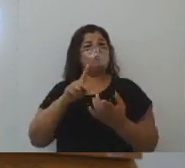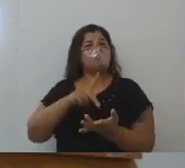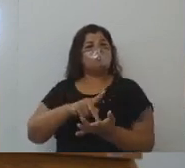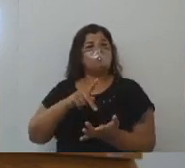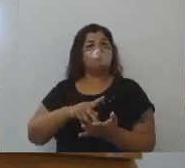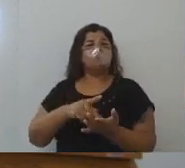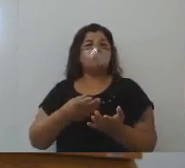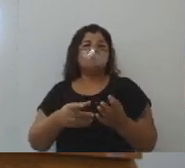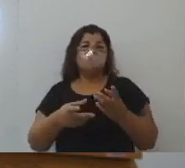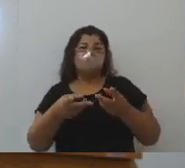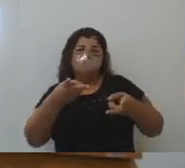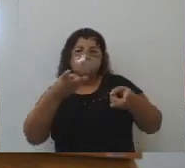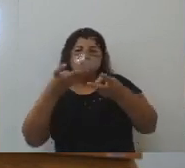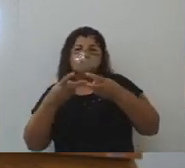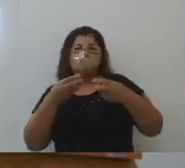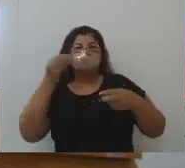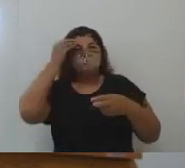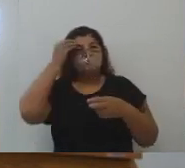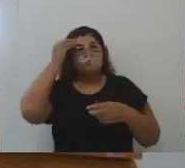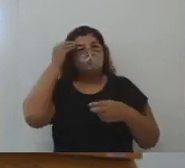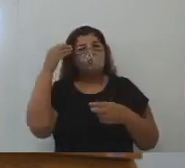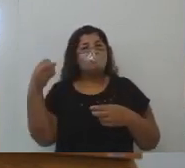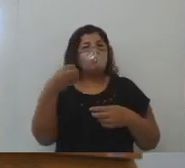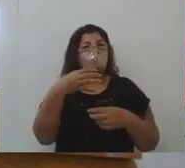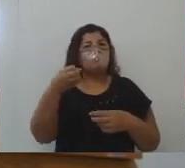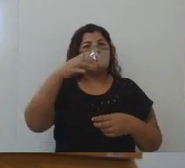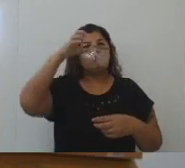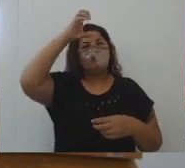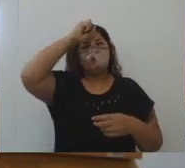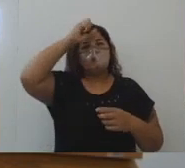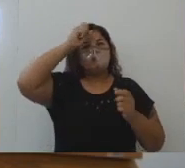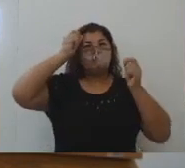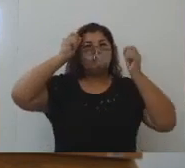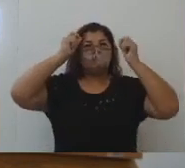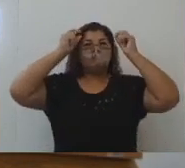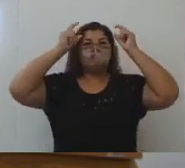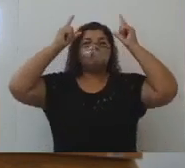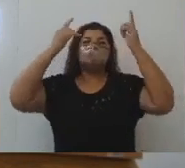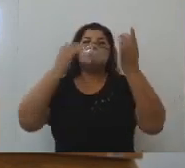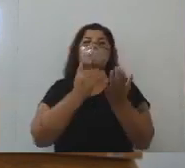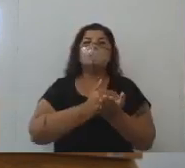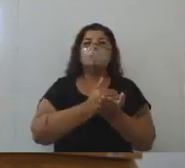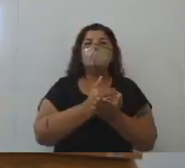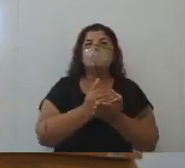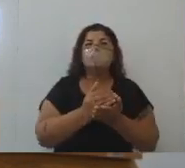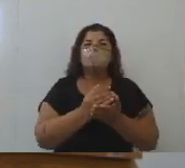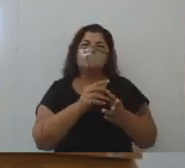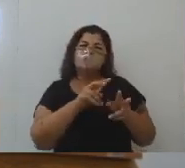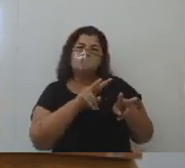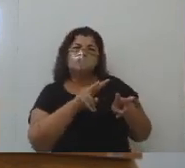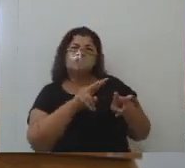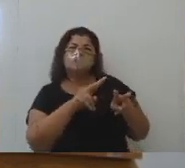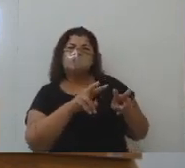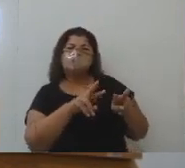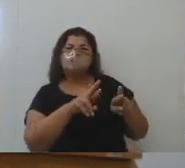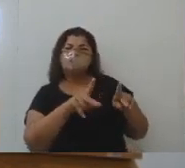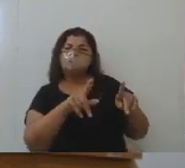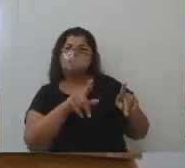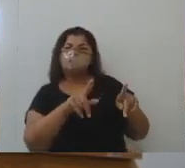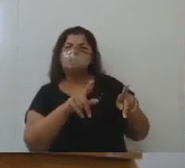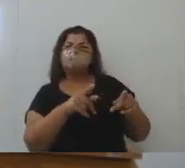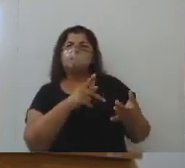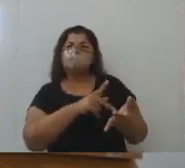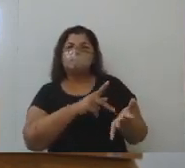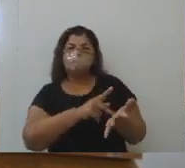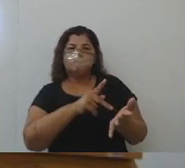tendo novas experiências e aprendendo novas coisas e vou começar não só a estranhar essa realidade,